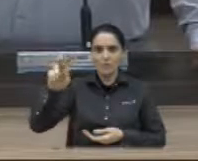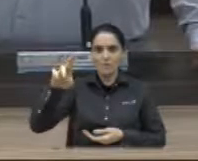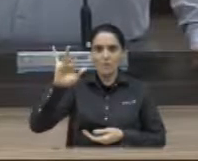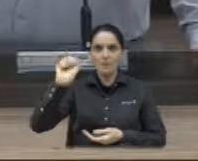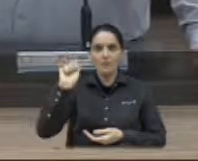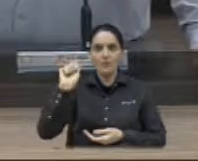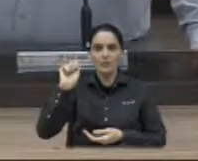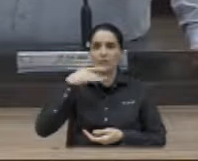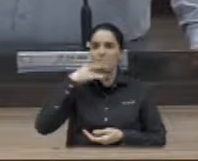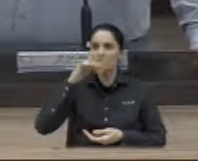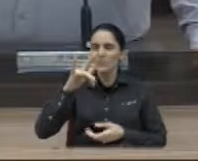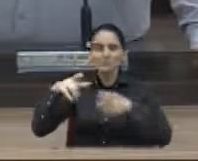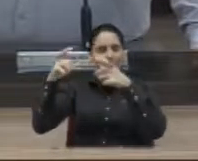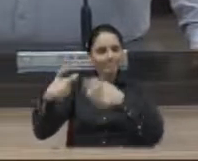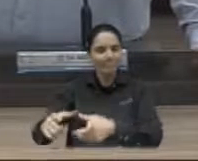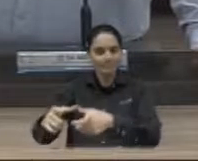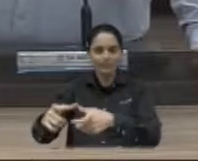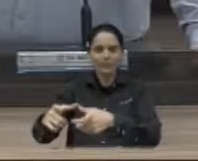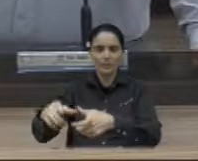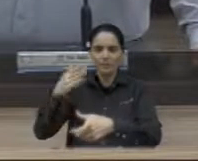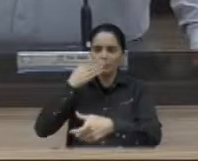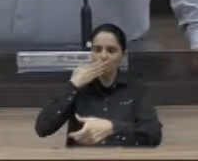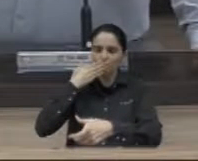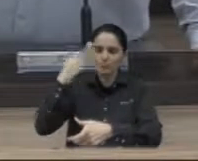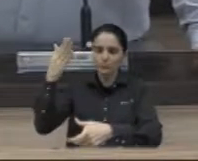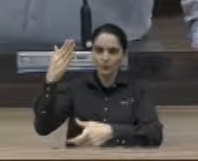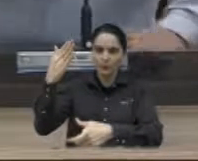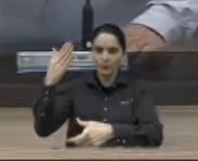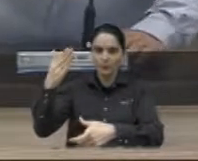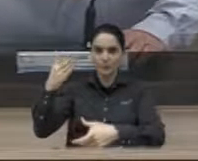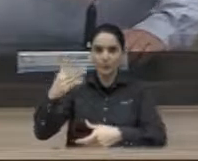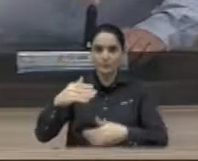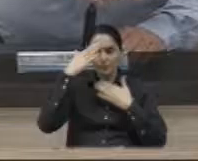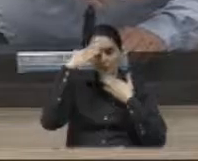Pai, onde o senhor estiver, um beijo. Obrigado.